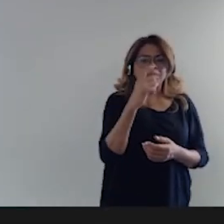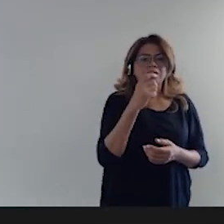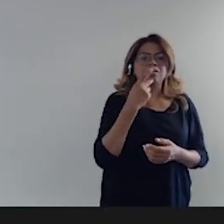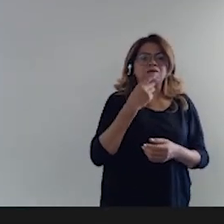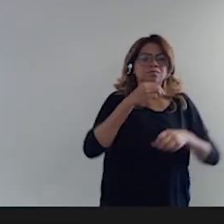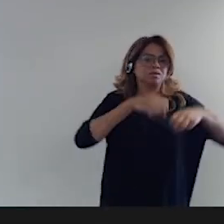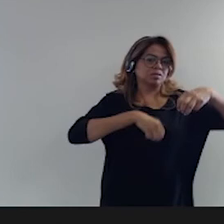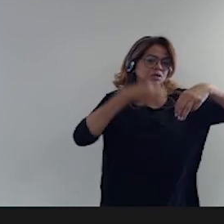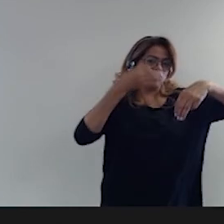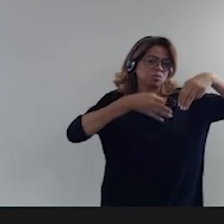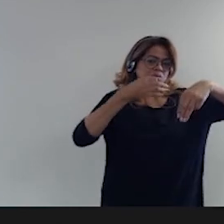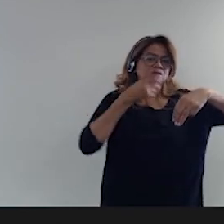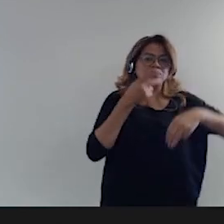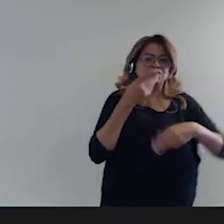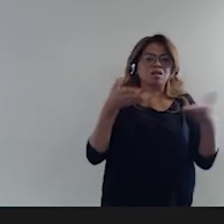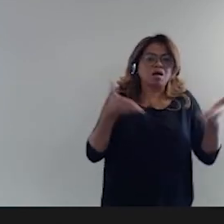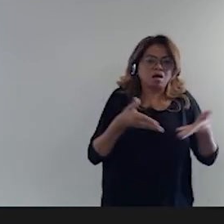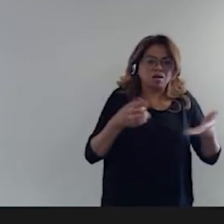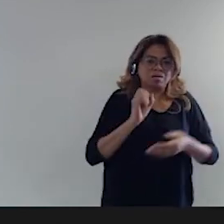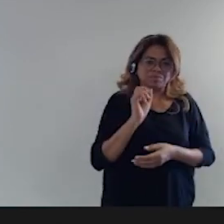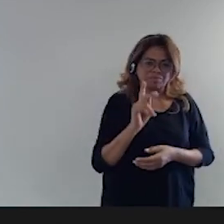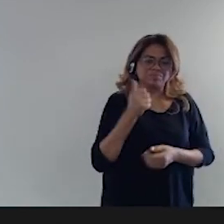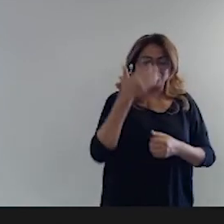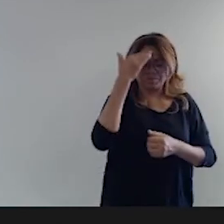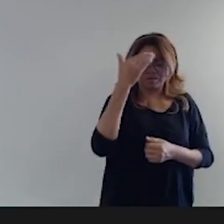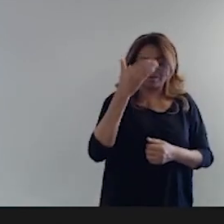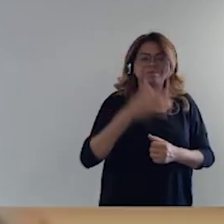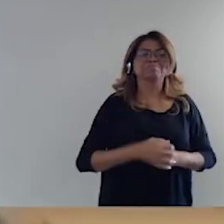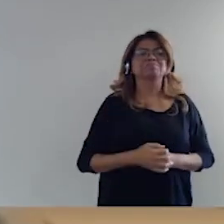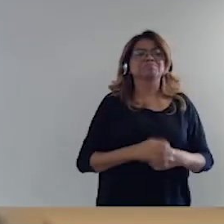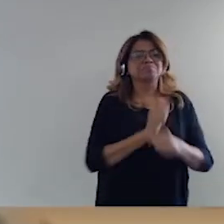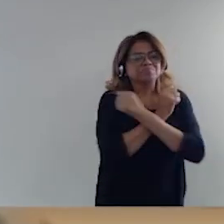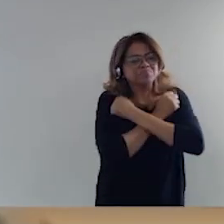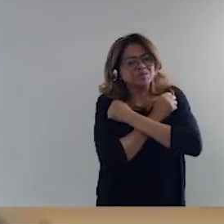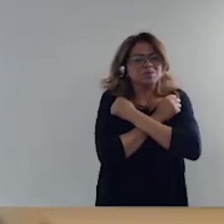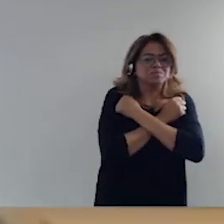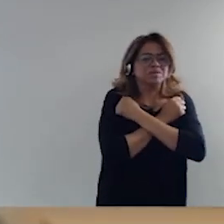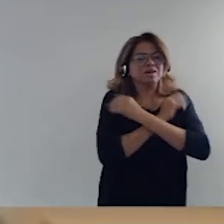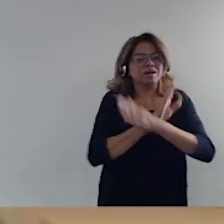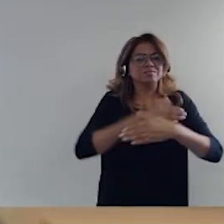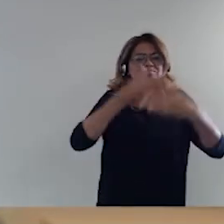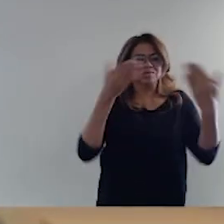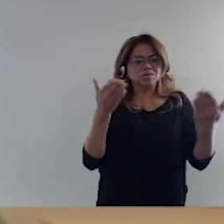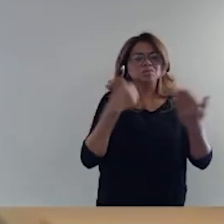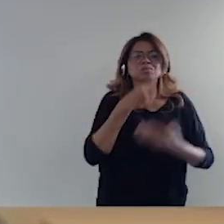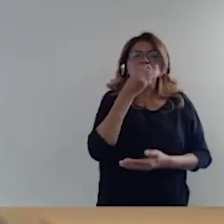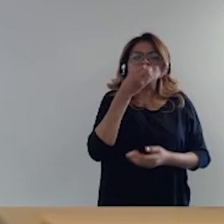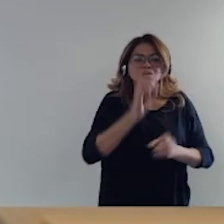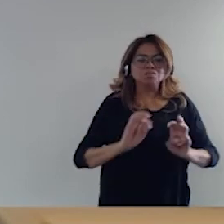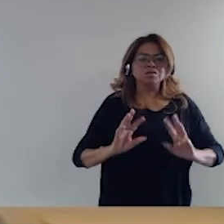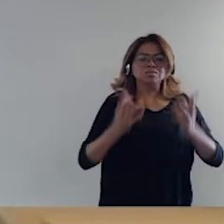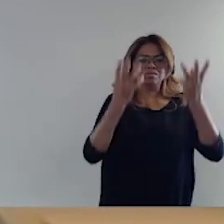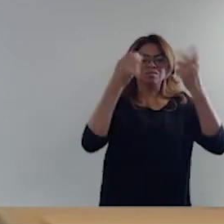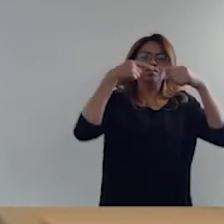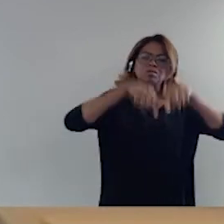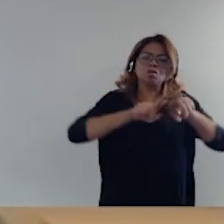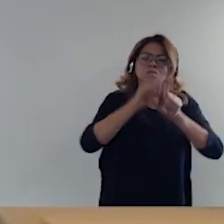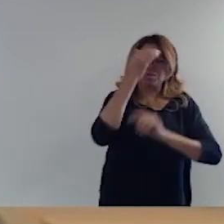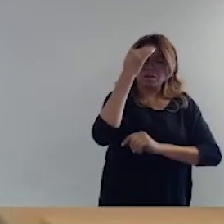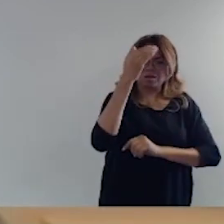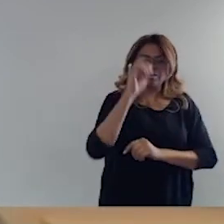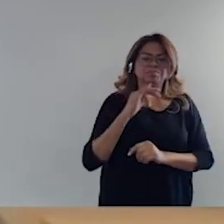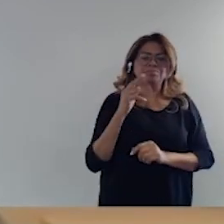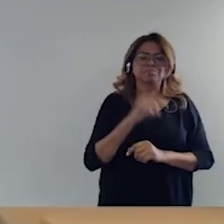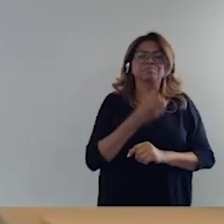do ministro Luiz Roberto Barroso. Muito obrigado, ministro. Um abraço, Marcos. Felicidade para todos. Boa conferência. Obrigado, Francisca, também. Tudo de bom,